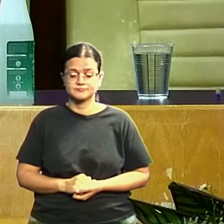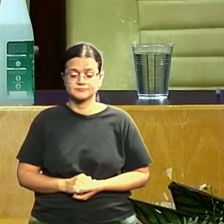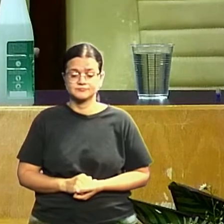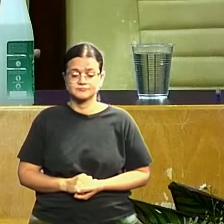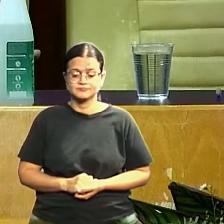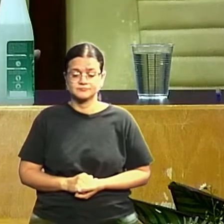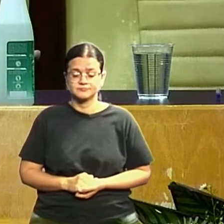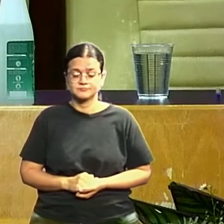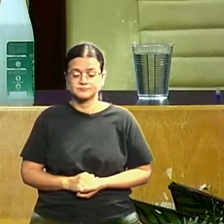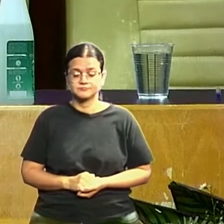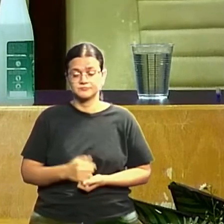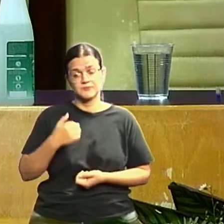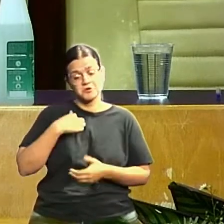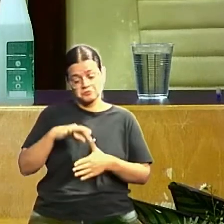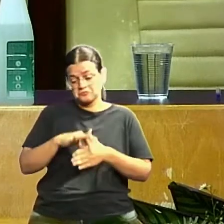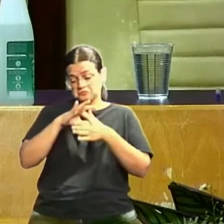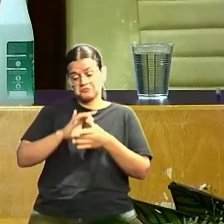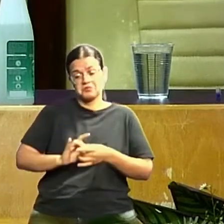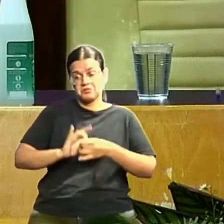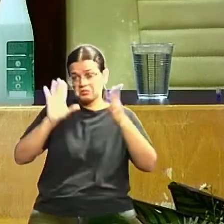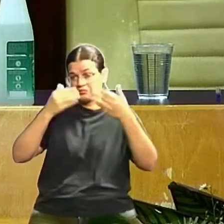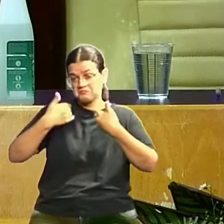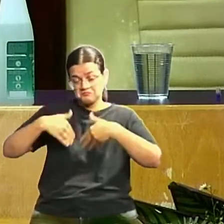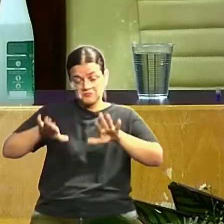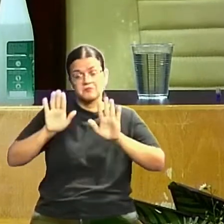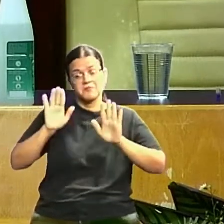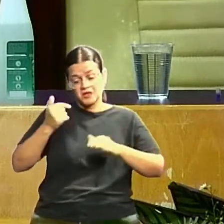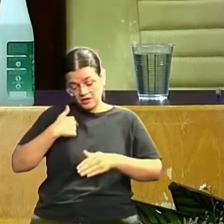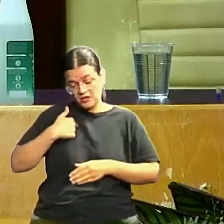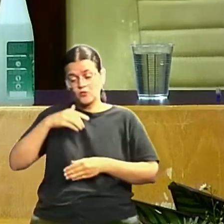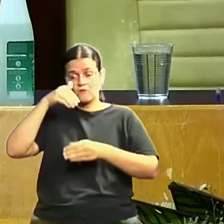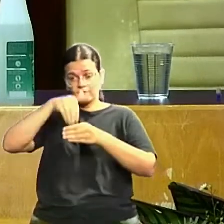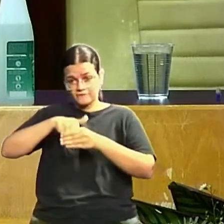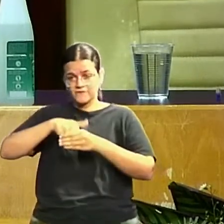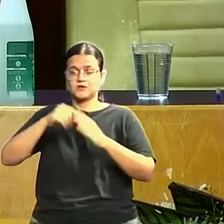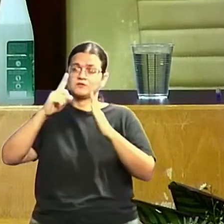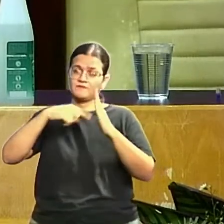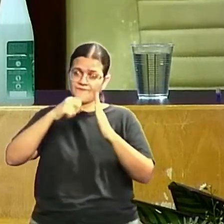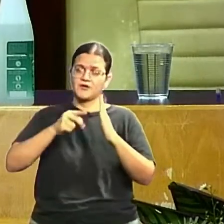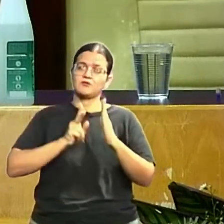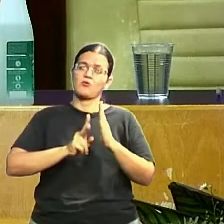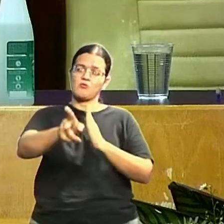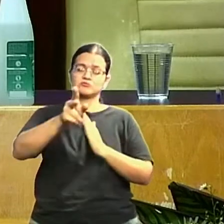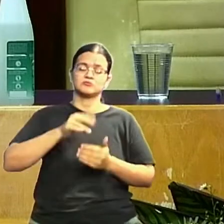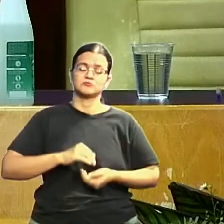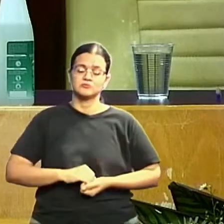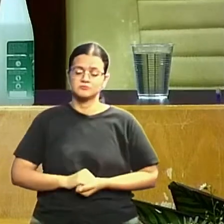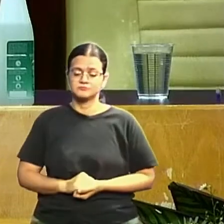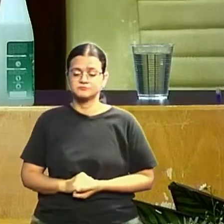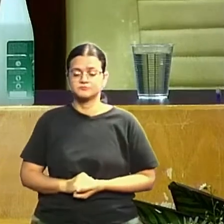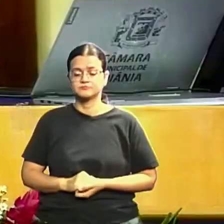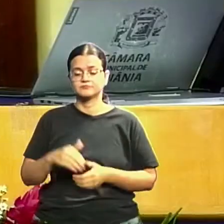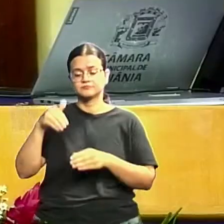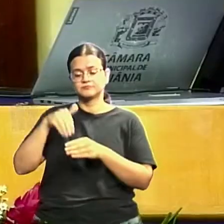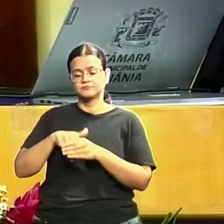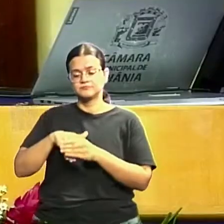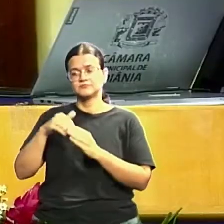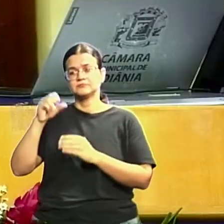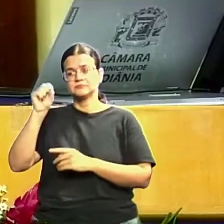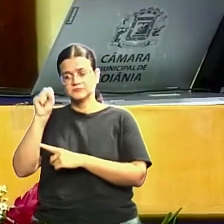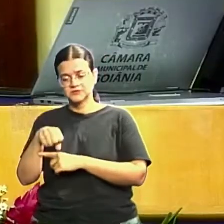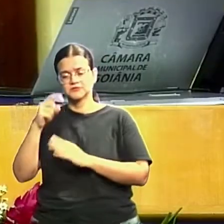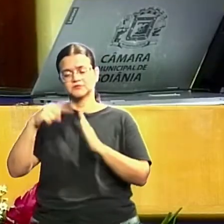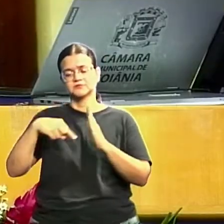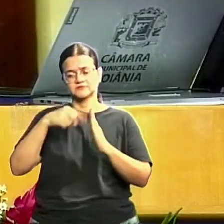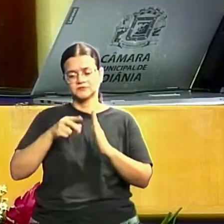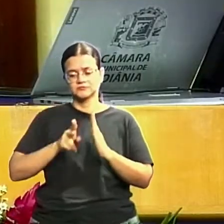Eu, como líder, vou liberar, entretanto, vou votar pela manutenção do veto. Está em votação, sim, mantém